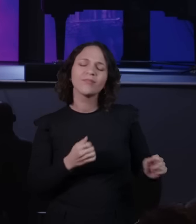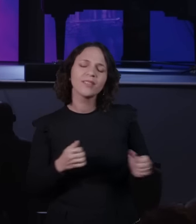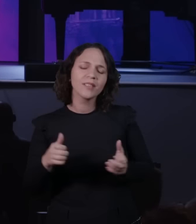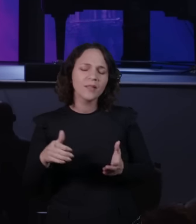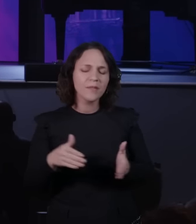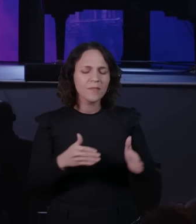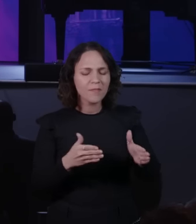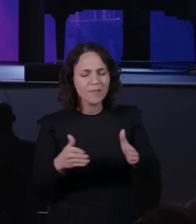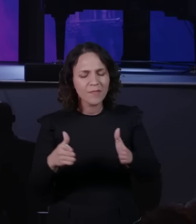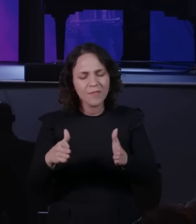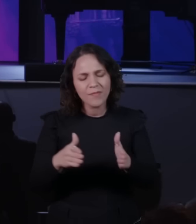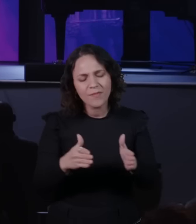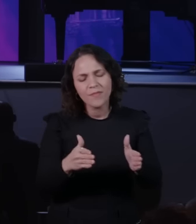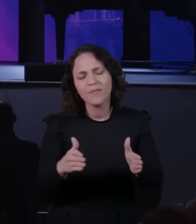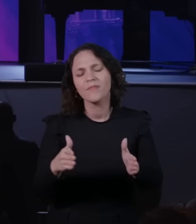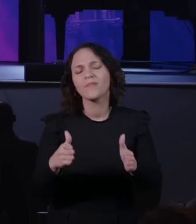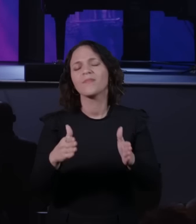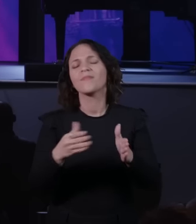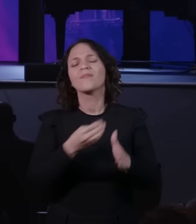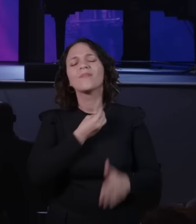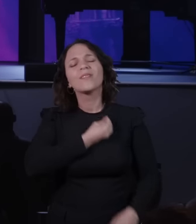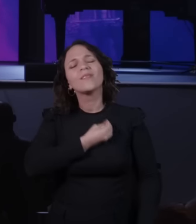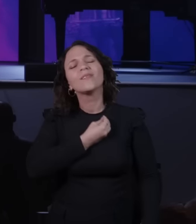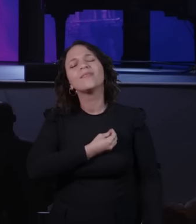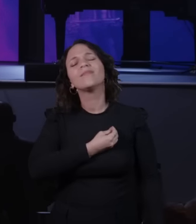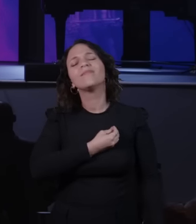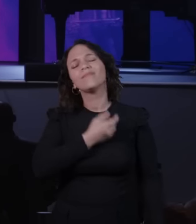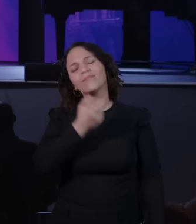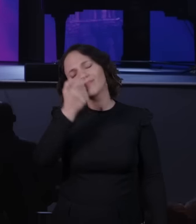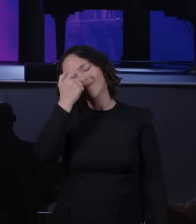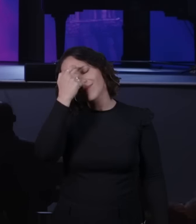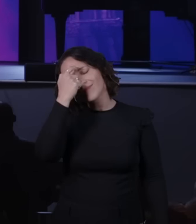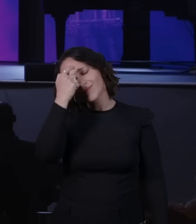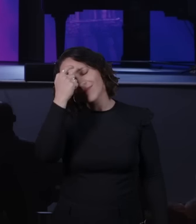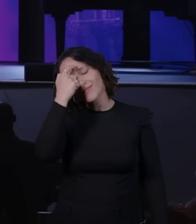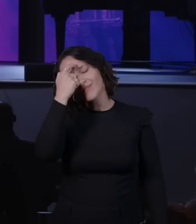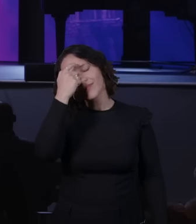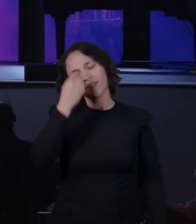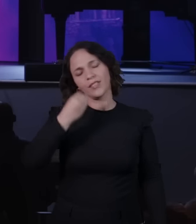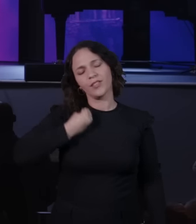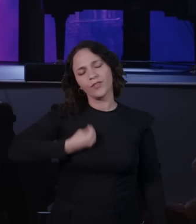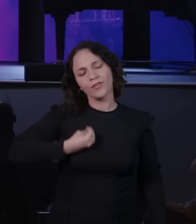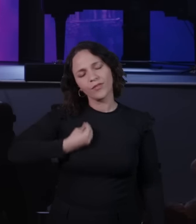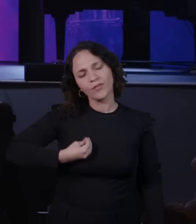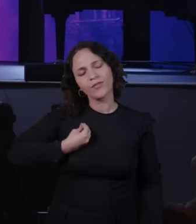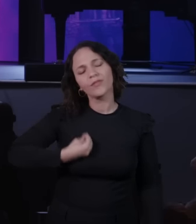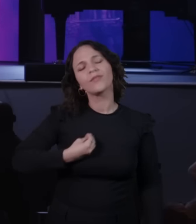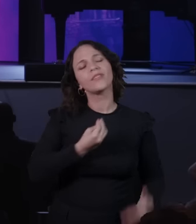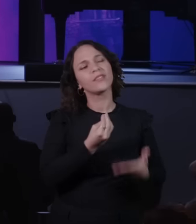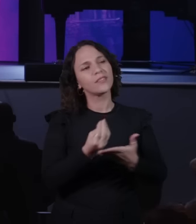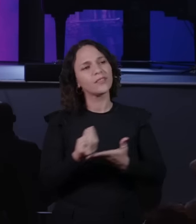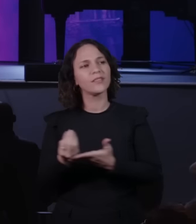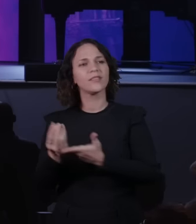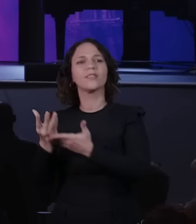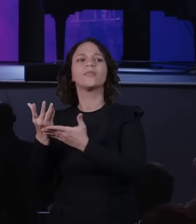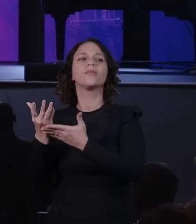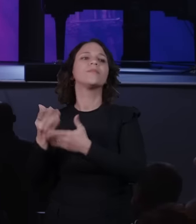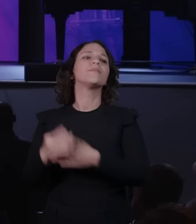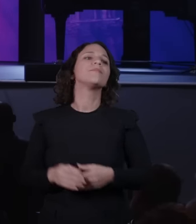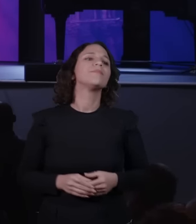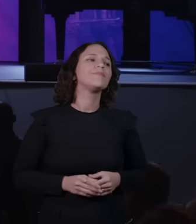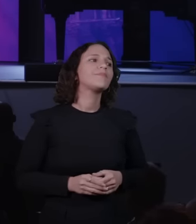coração, a minha mente, a minha vida inteira. Pode vir, pode chegar. Se você ainda não